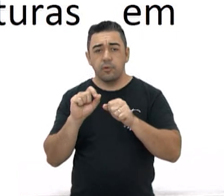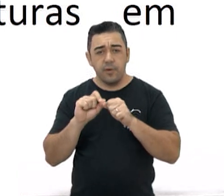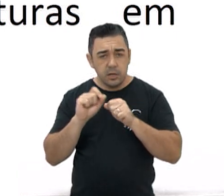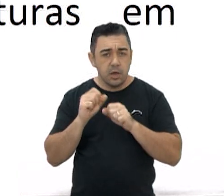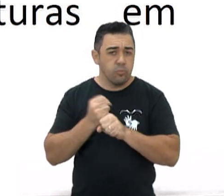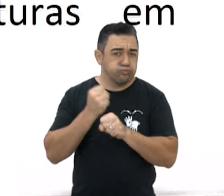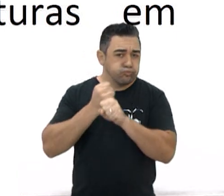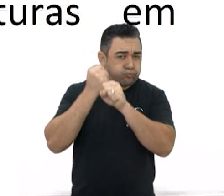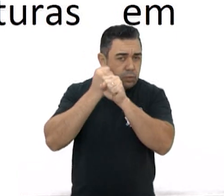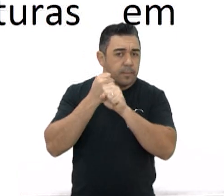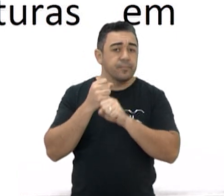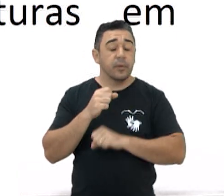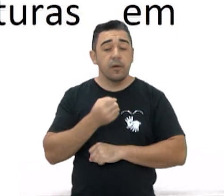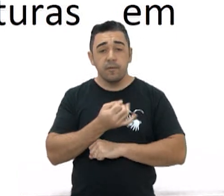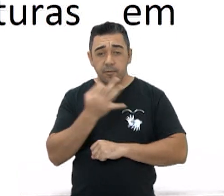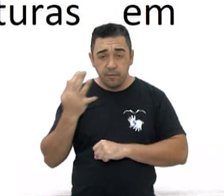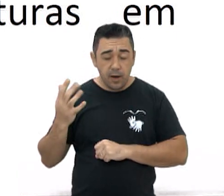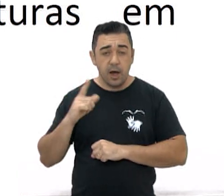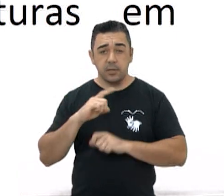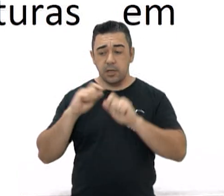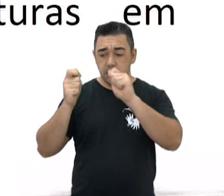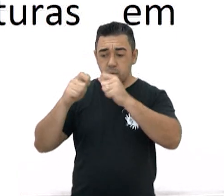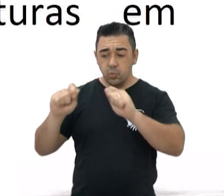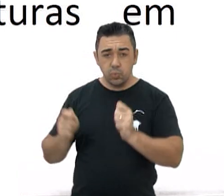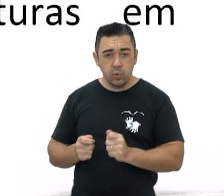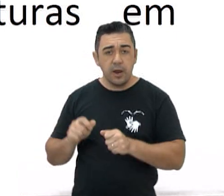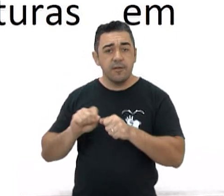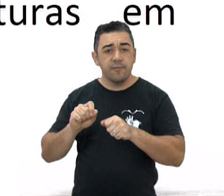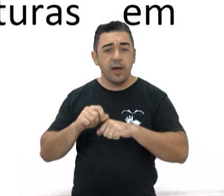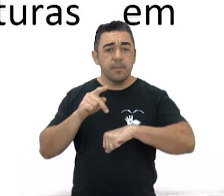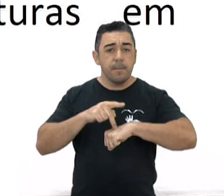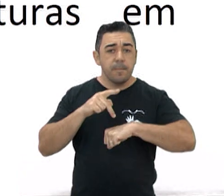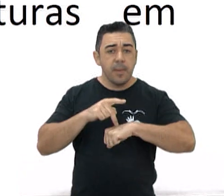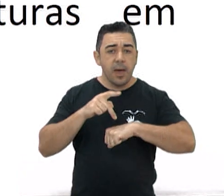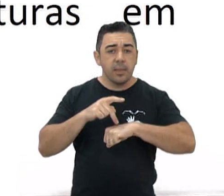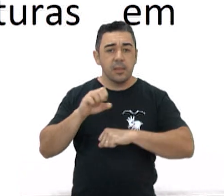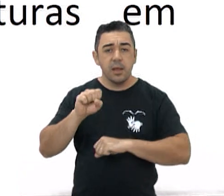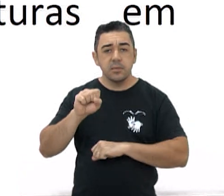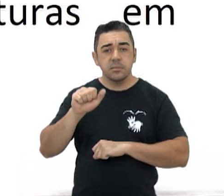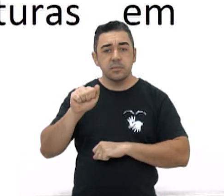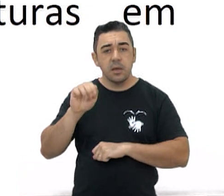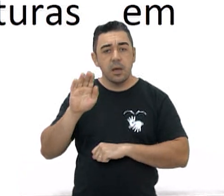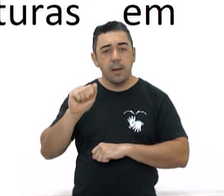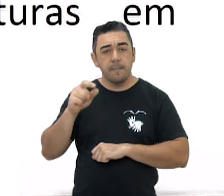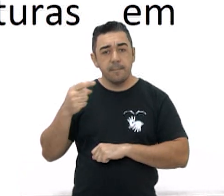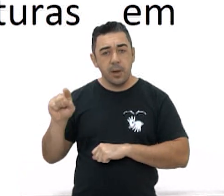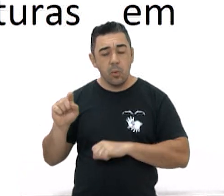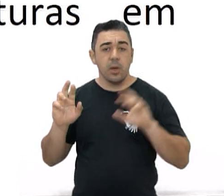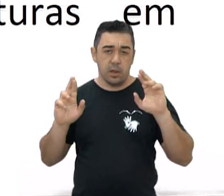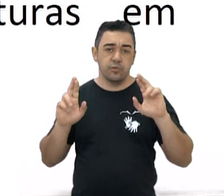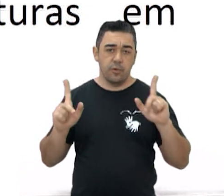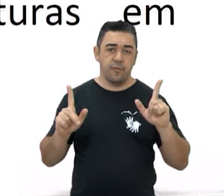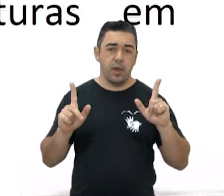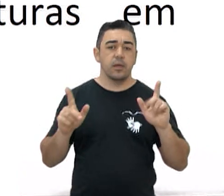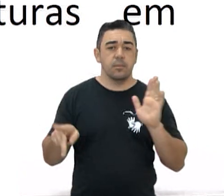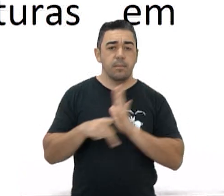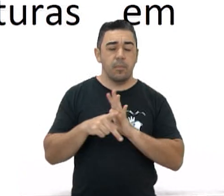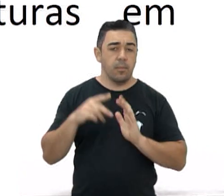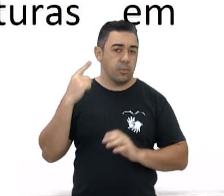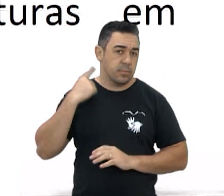E grande parte das suas esculturas são feitas em pedra-sabão. Essa pedra é diferencial do barroco